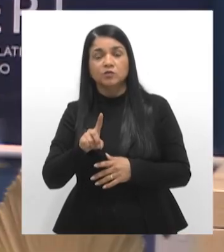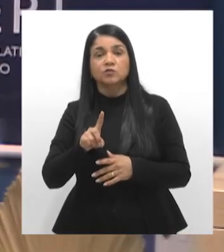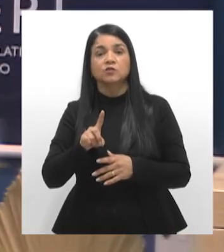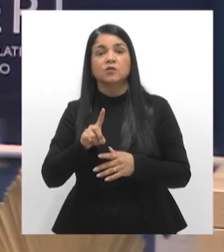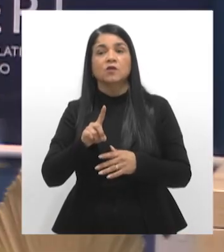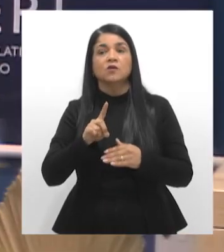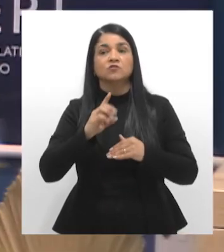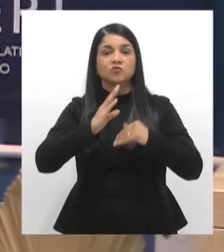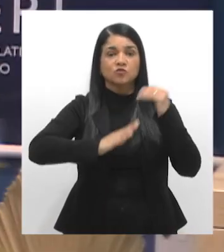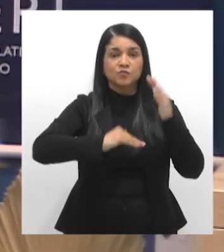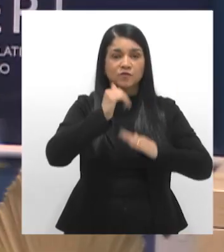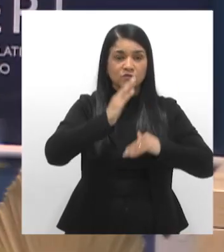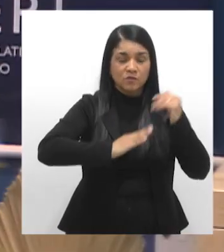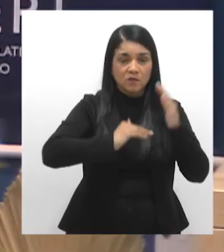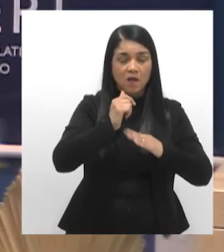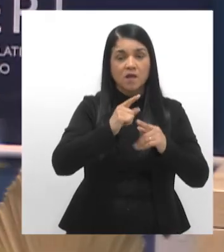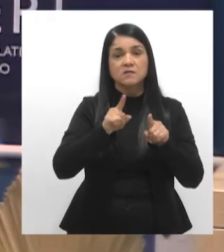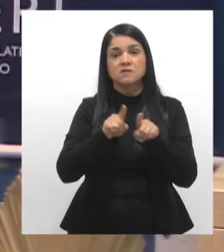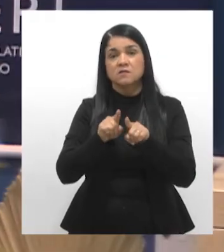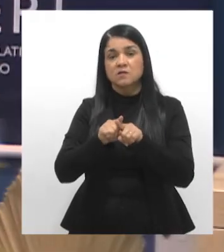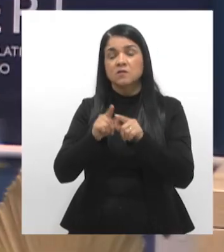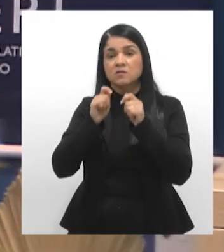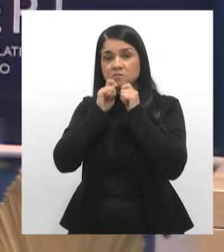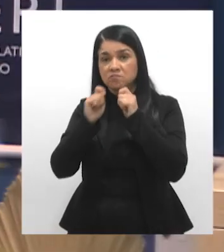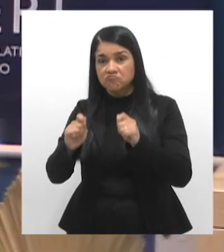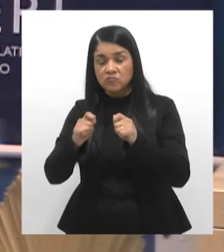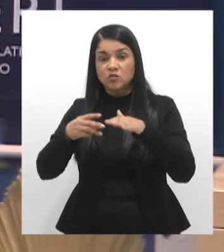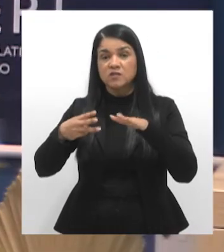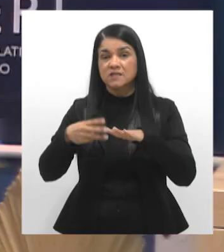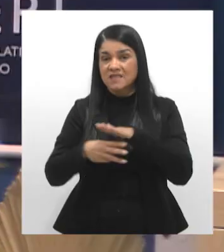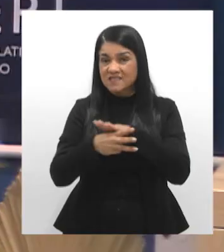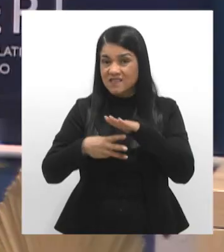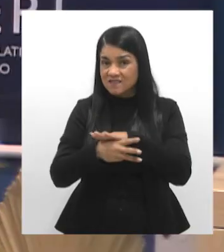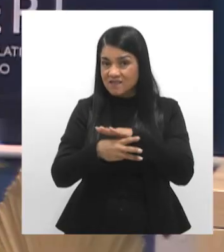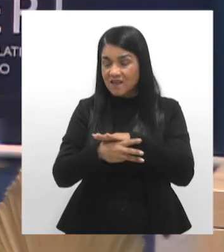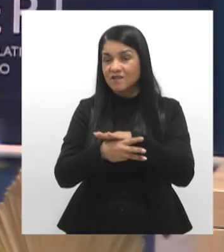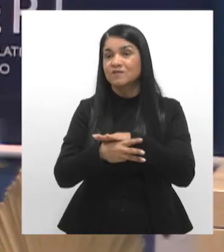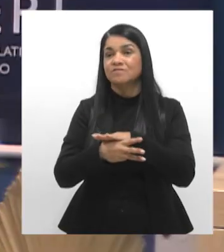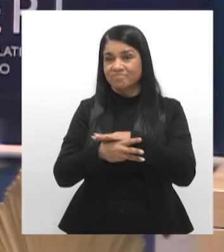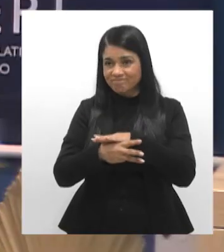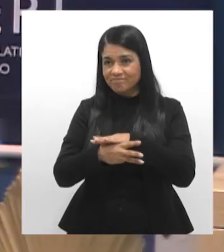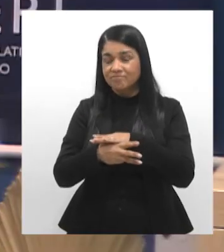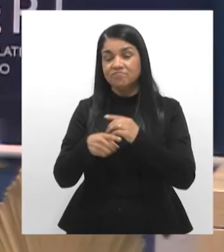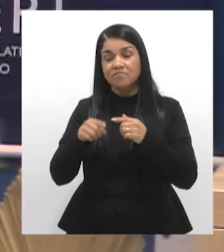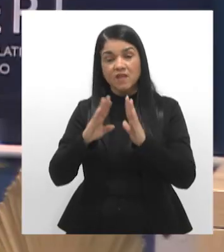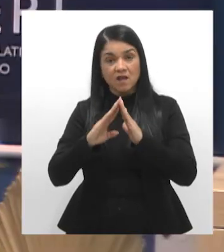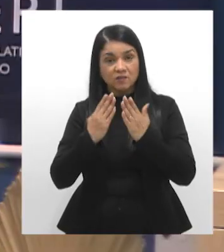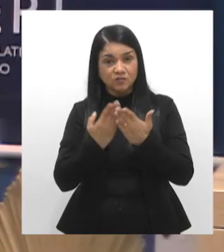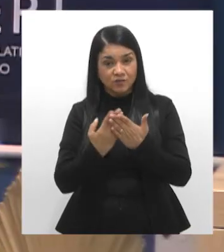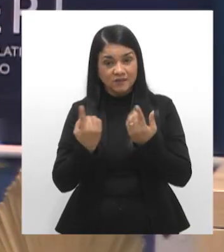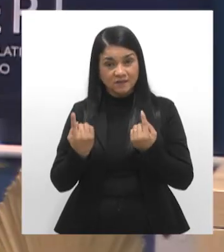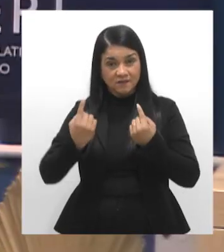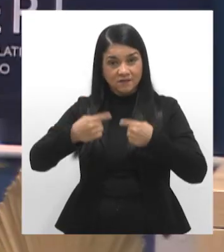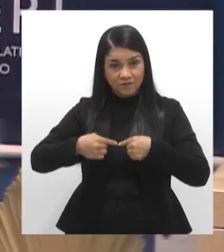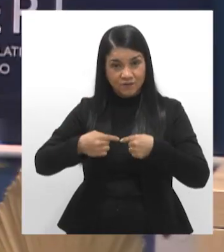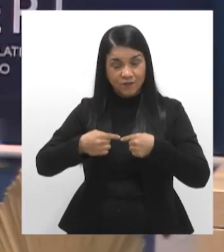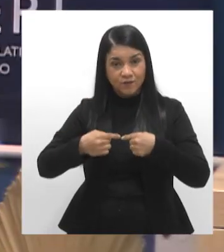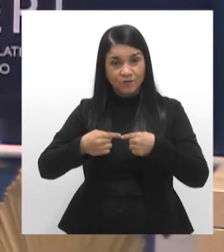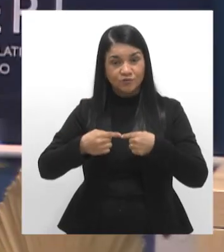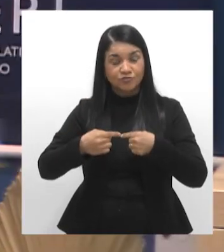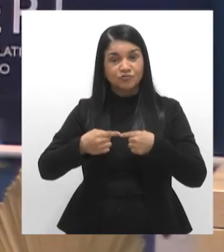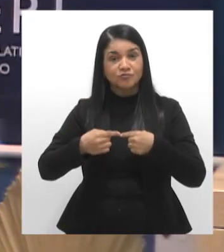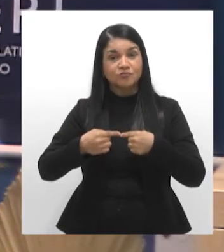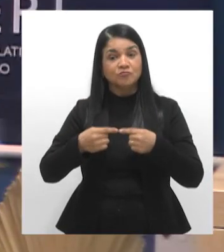carreira, são os assessores nomeados, são os terceirizados. Eu me lembro que essa escola enfrentou o desafio de gerar a possibilidade para